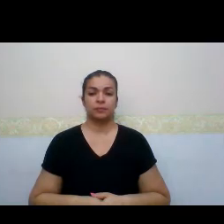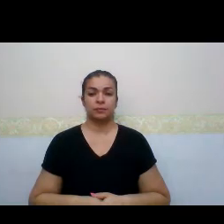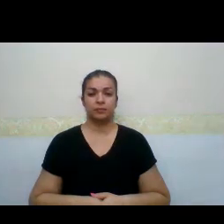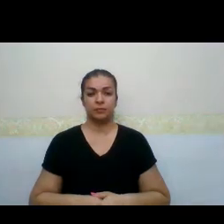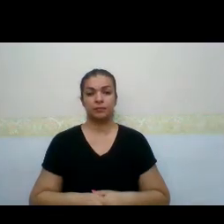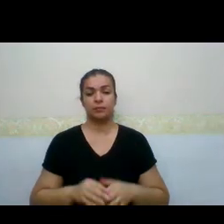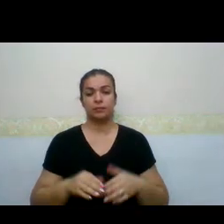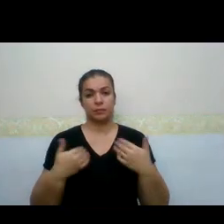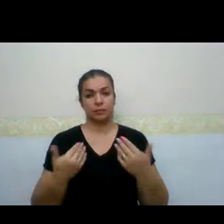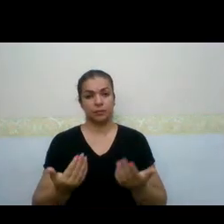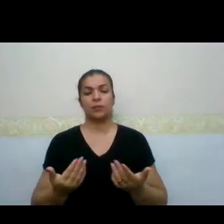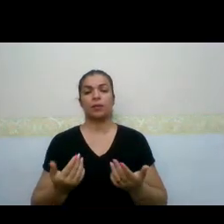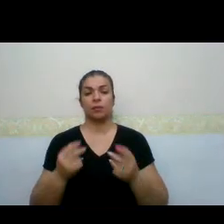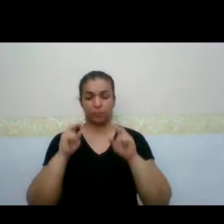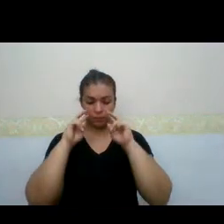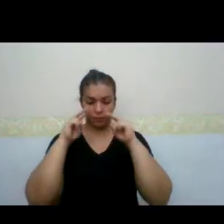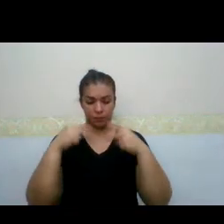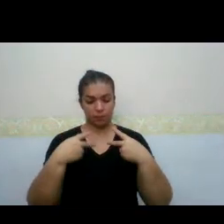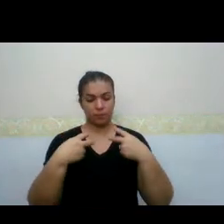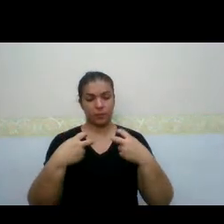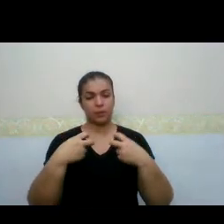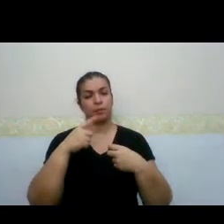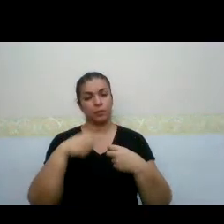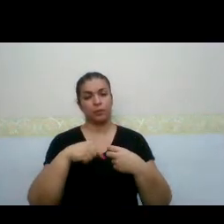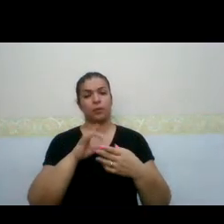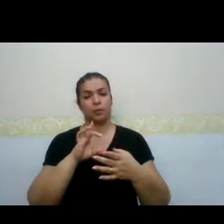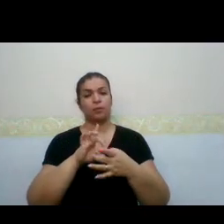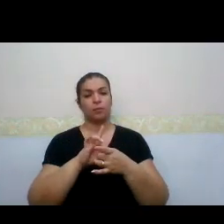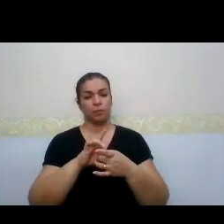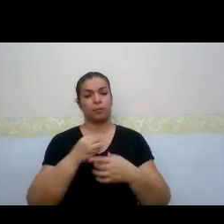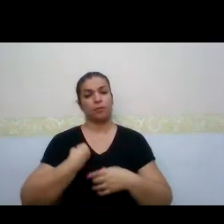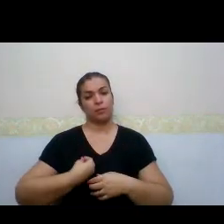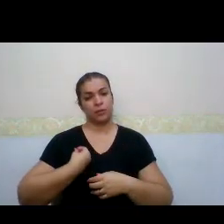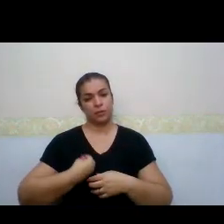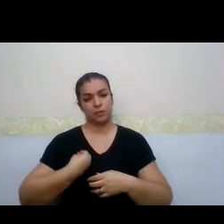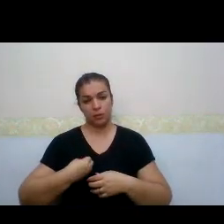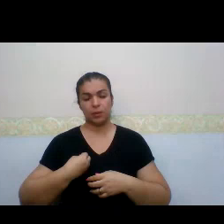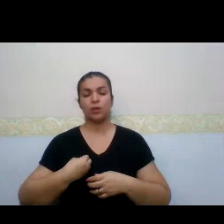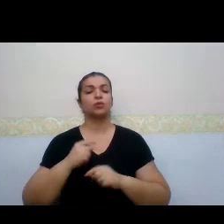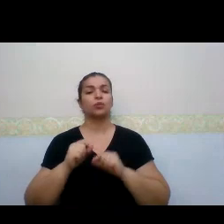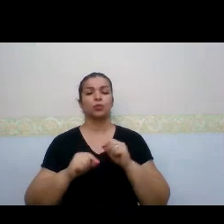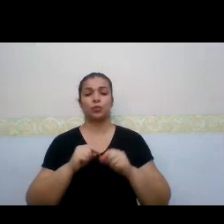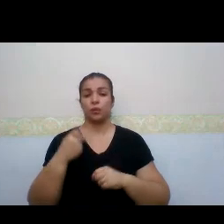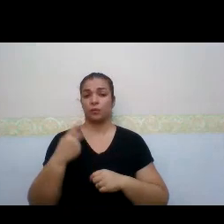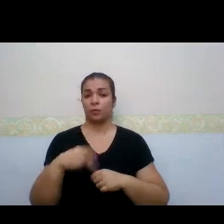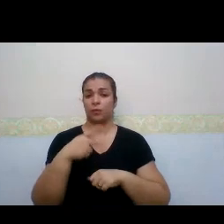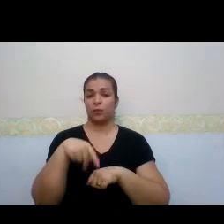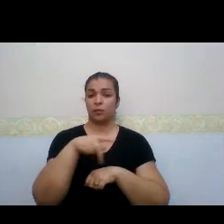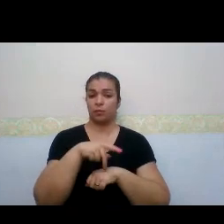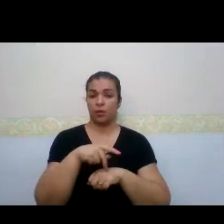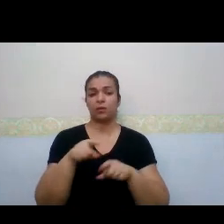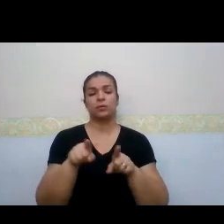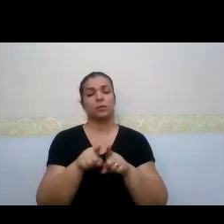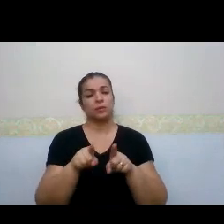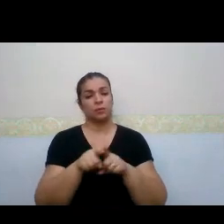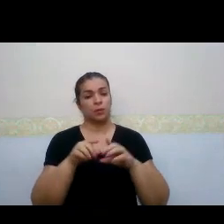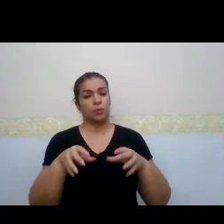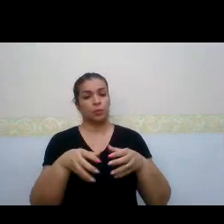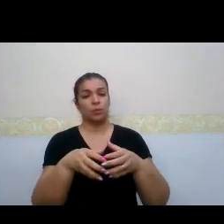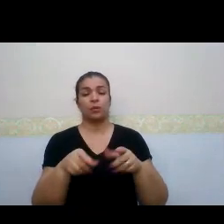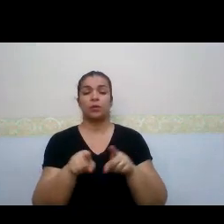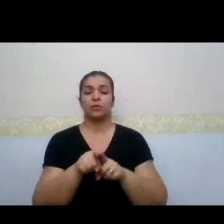reconhecer-se como um membro participante dos destinos do seu país, de sua comunidade, bem como ter acesso a uma vida